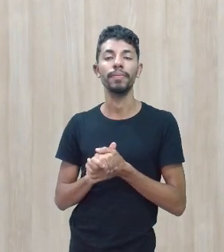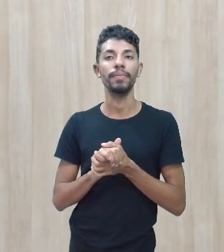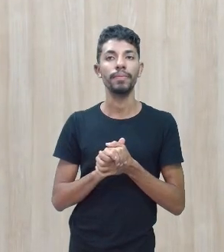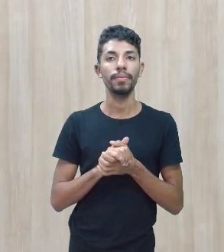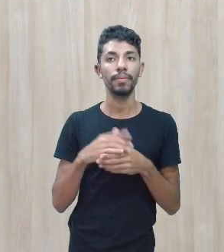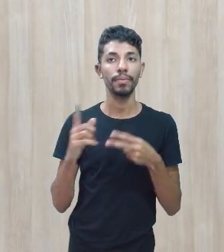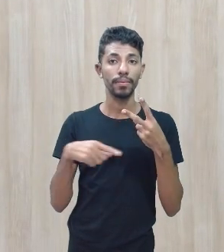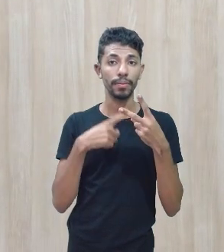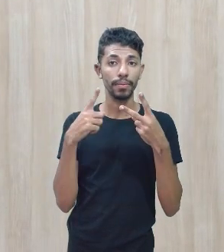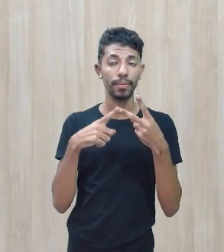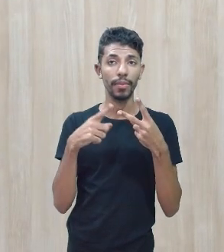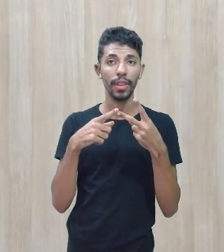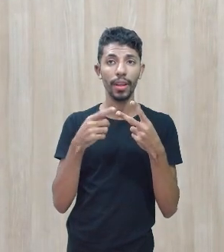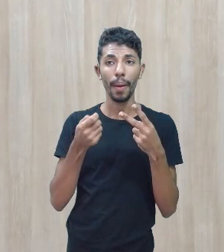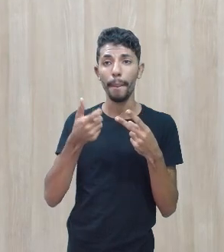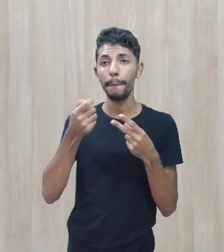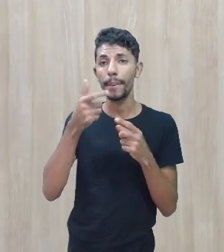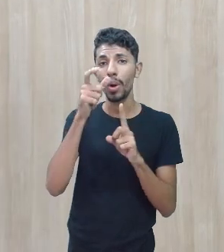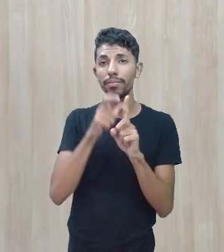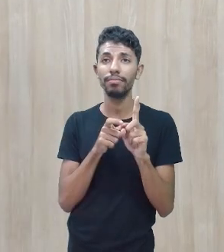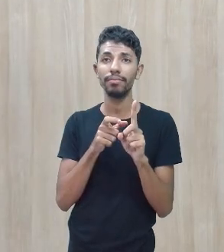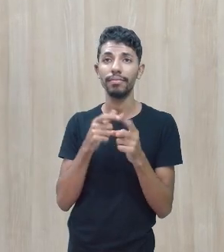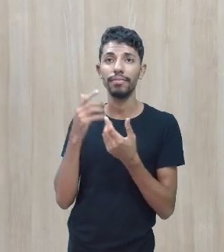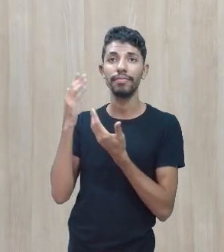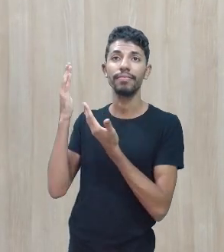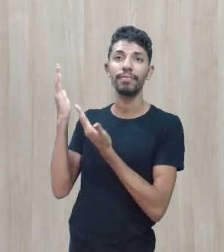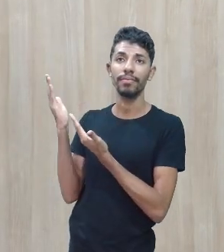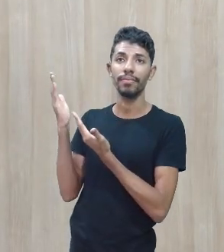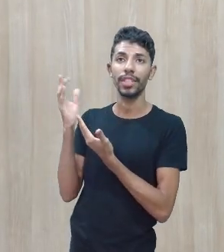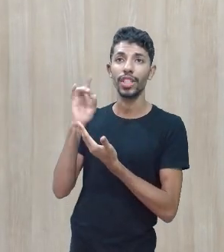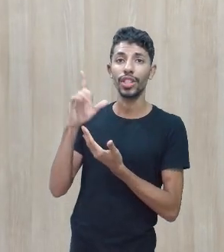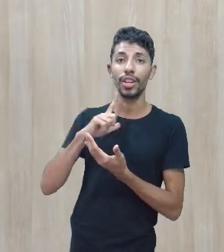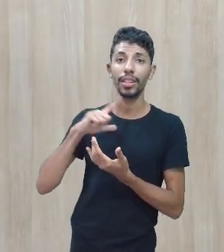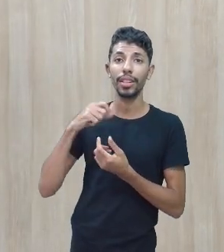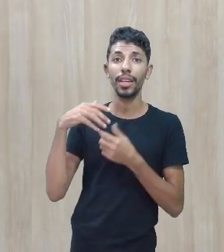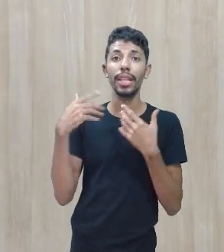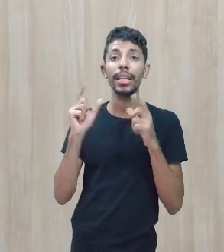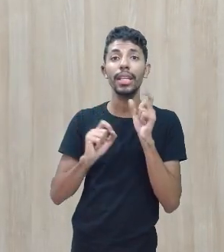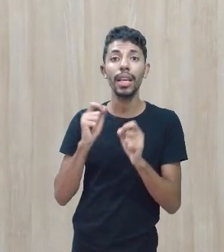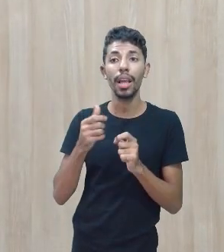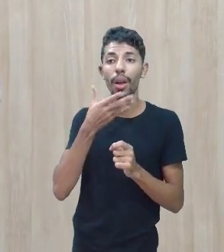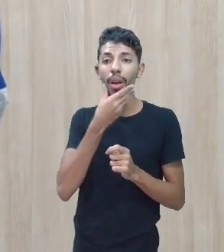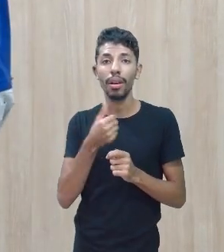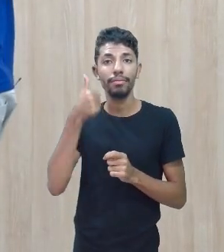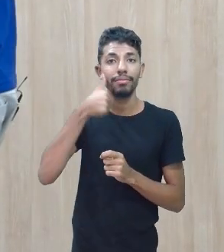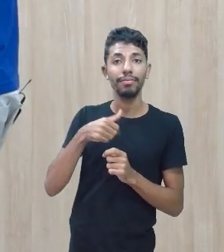Poucos personagens, né? Few characters, ou seja, só temos aqui Margot e Robert.